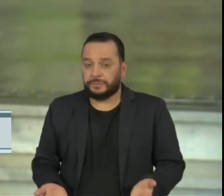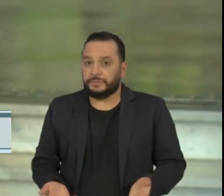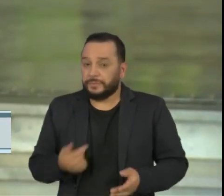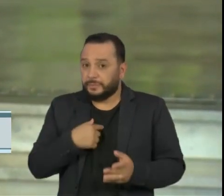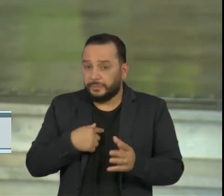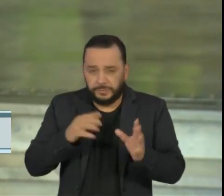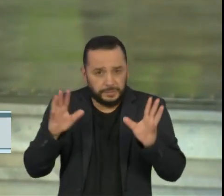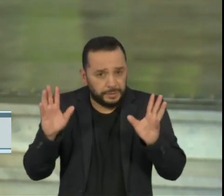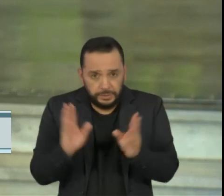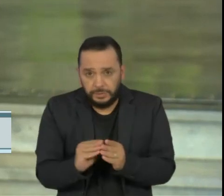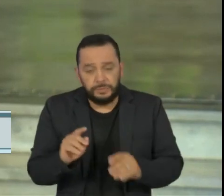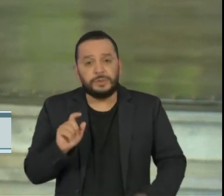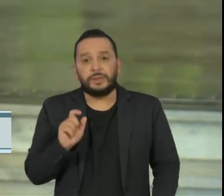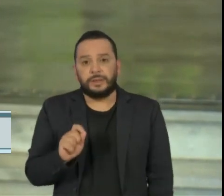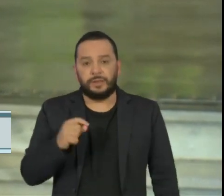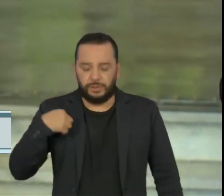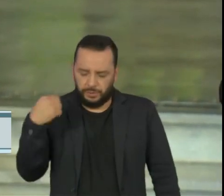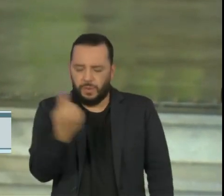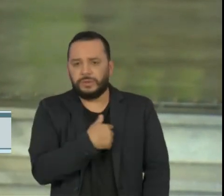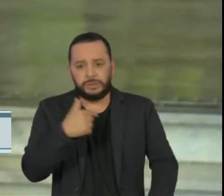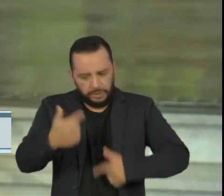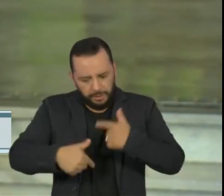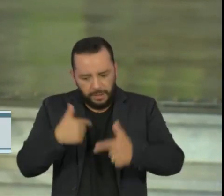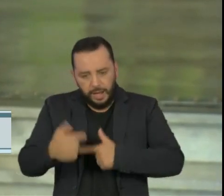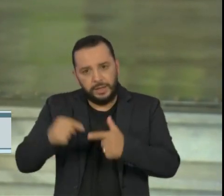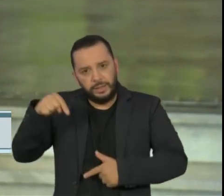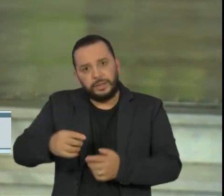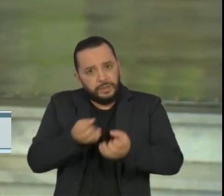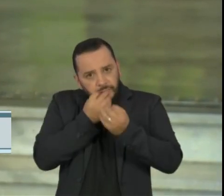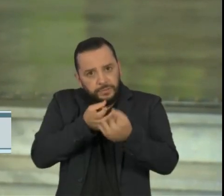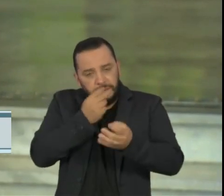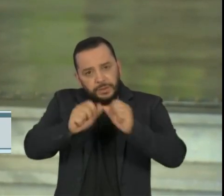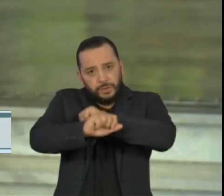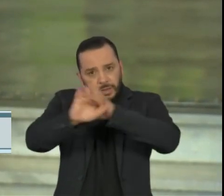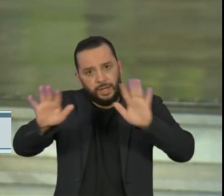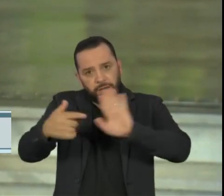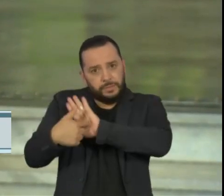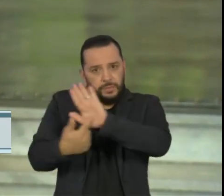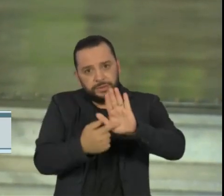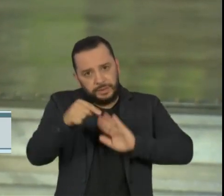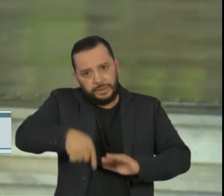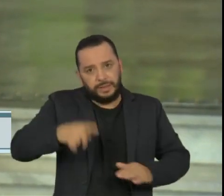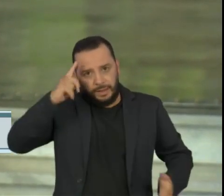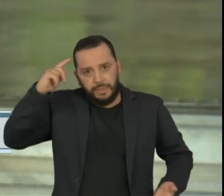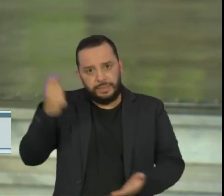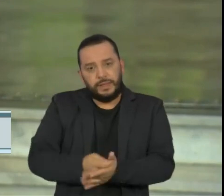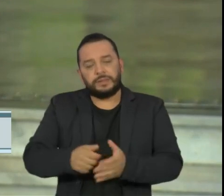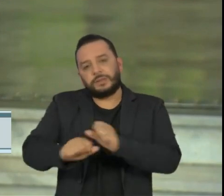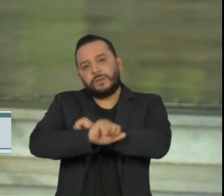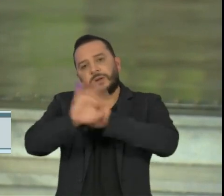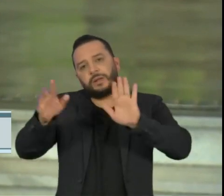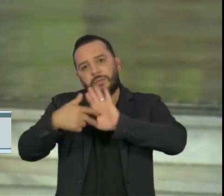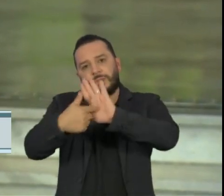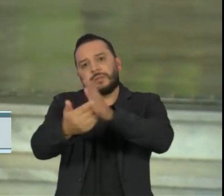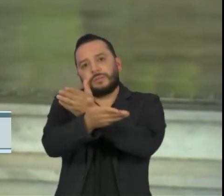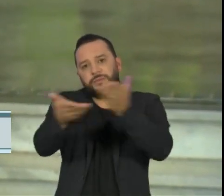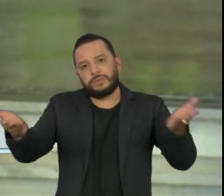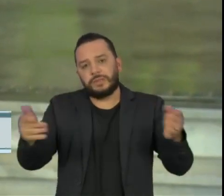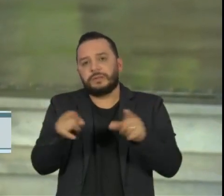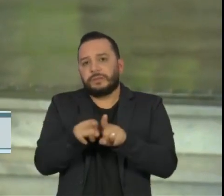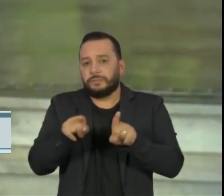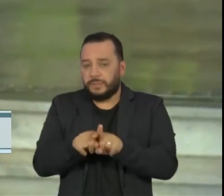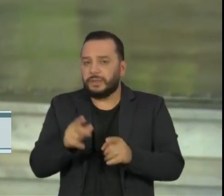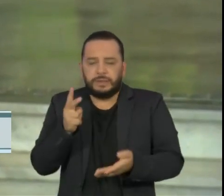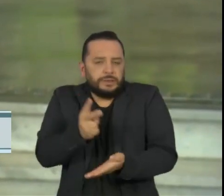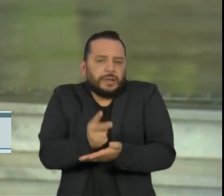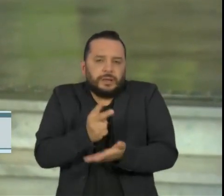gente está fazendo o nosso melhor aqui, trazendo os dados e evidências e tomando as decisões de forma transparente, seguindo os critérios,